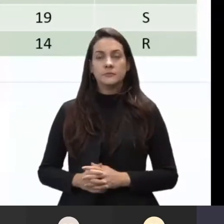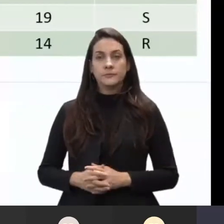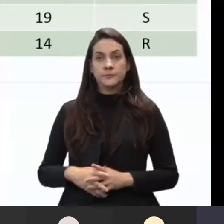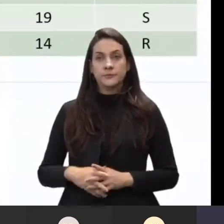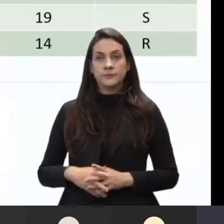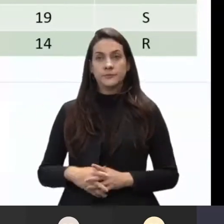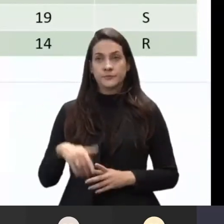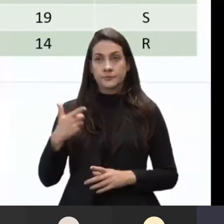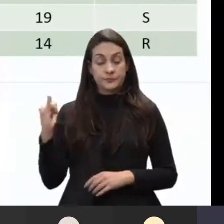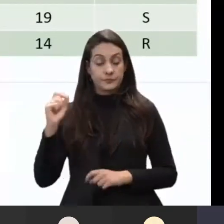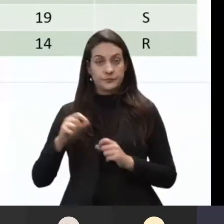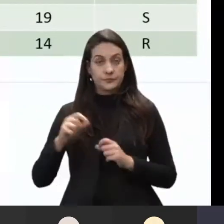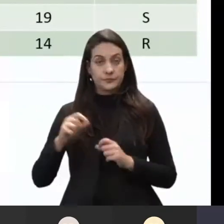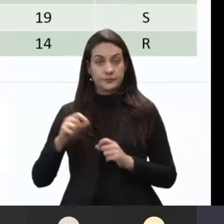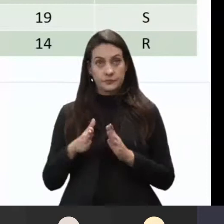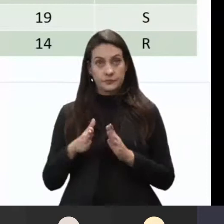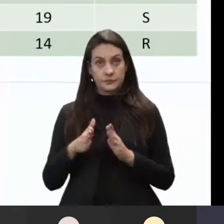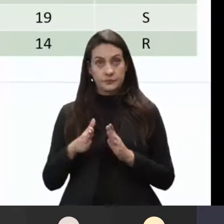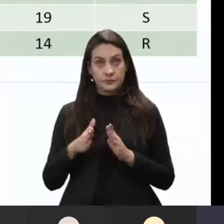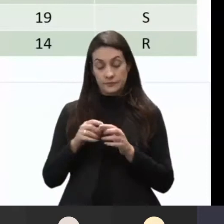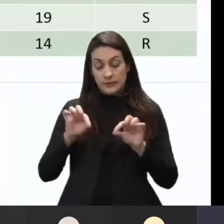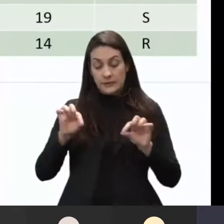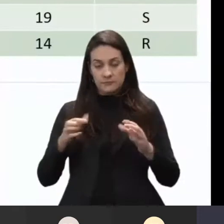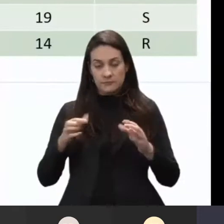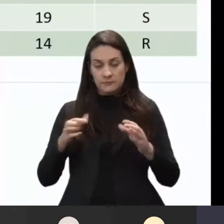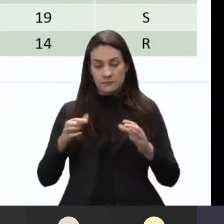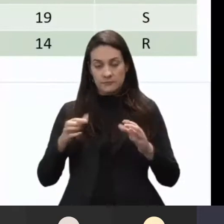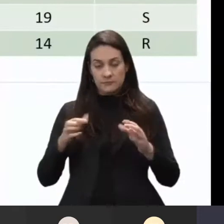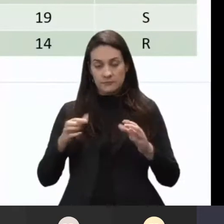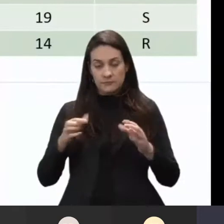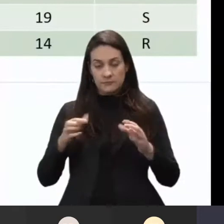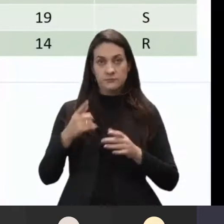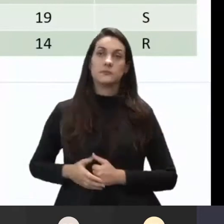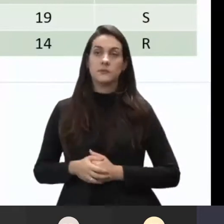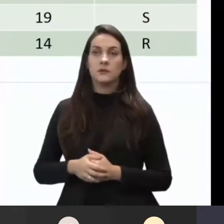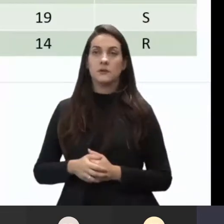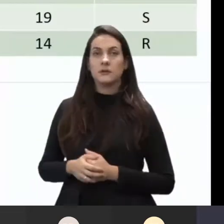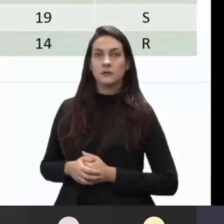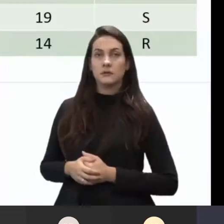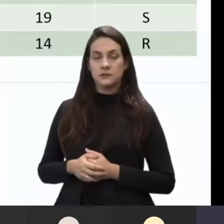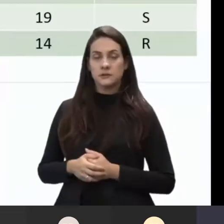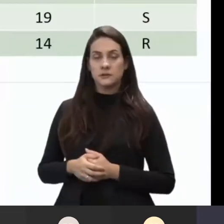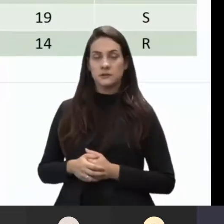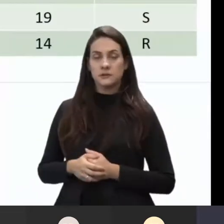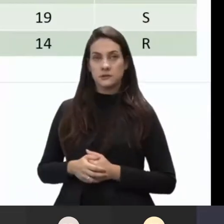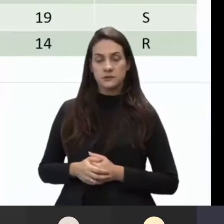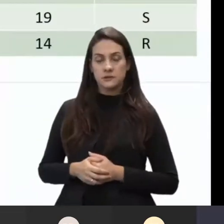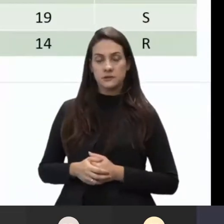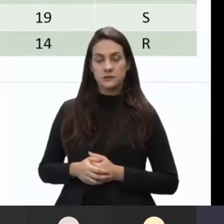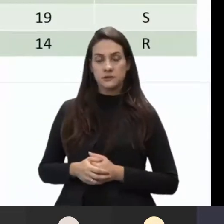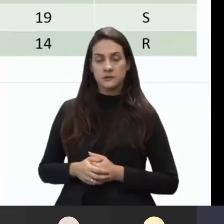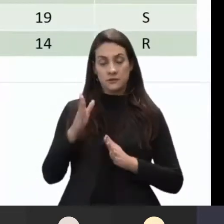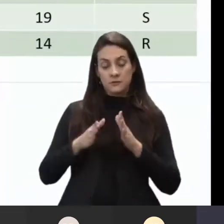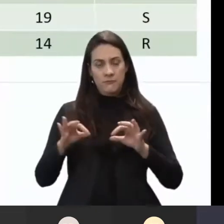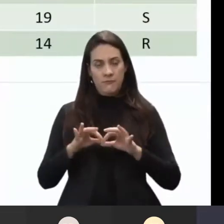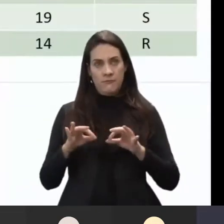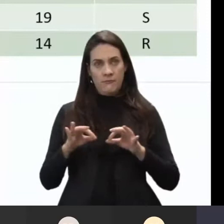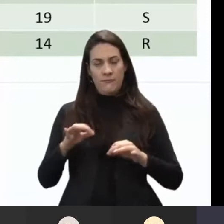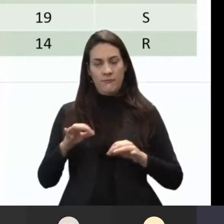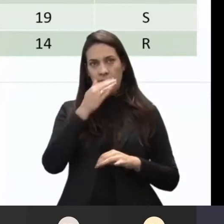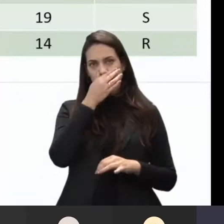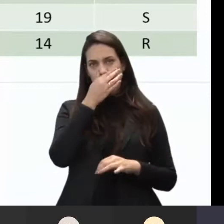ponto importante é a distância dos antibióticos. Então, repare que nenhum halo